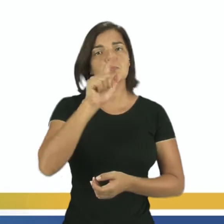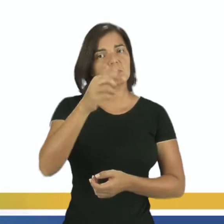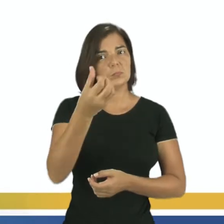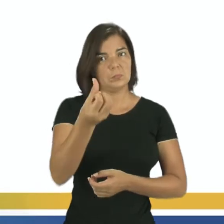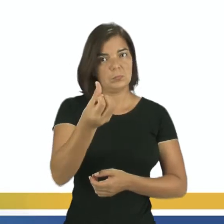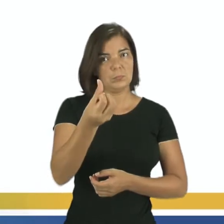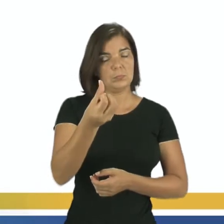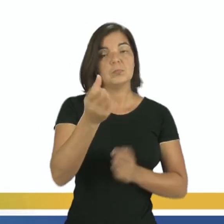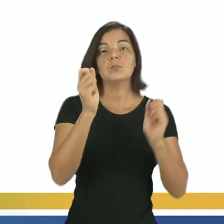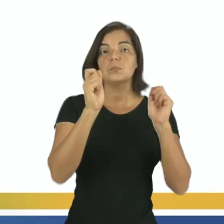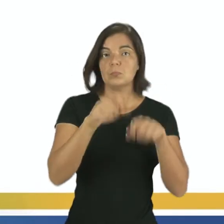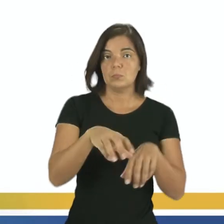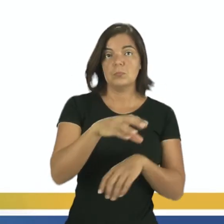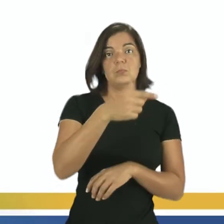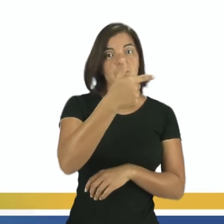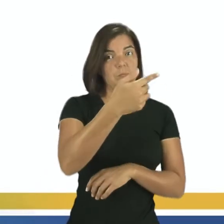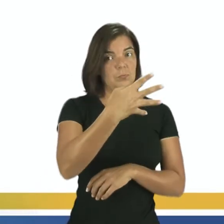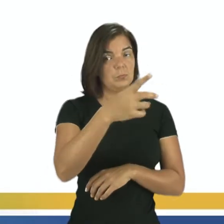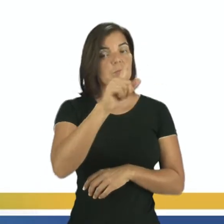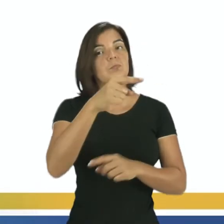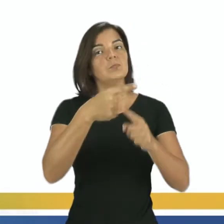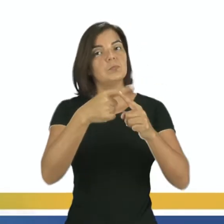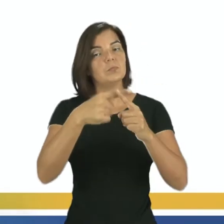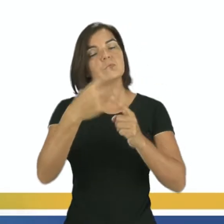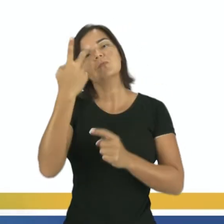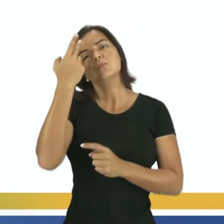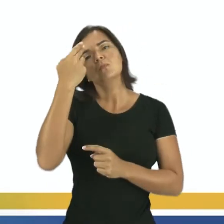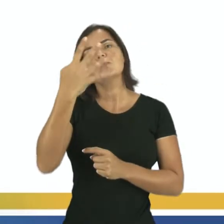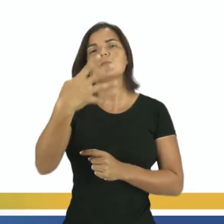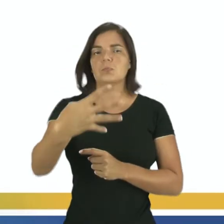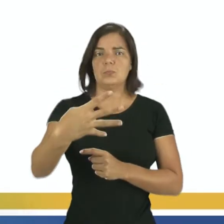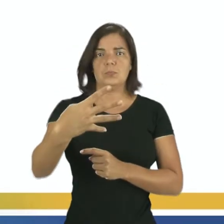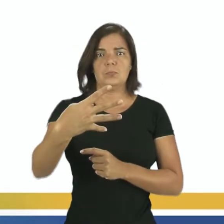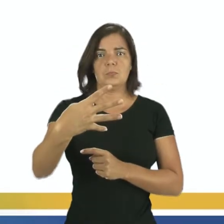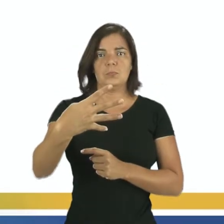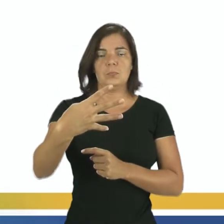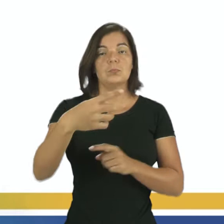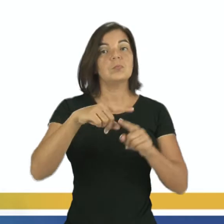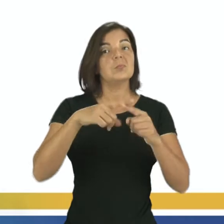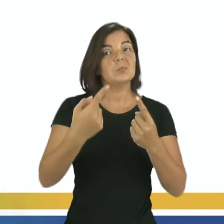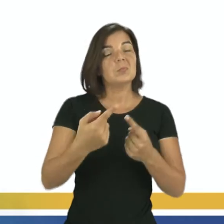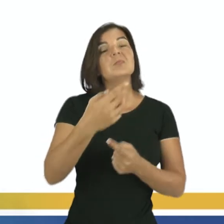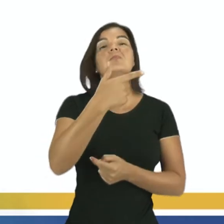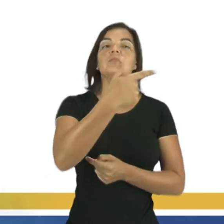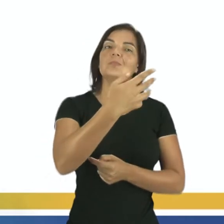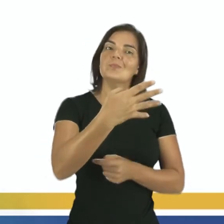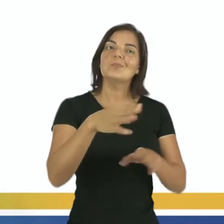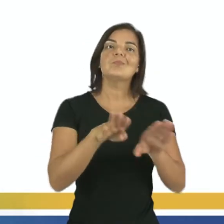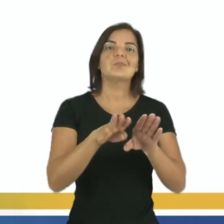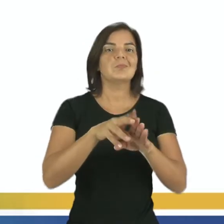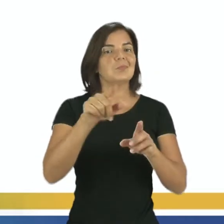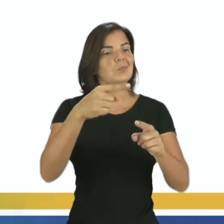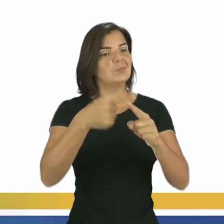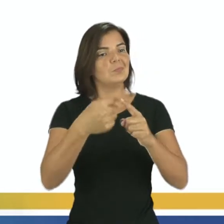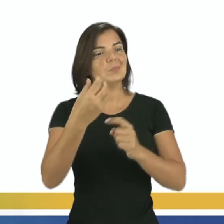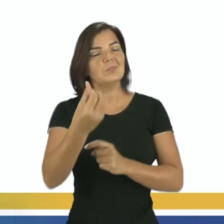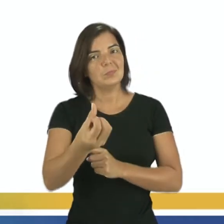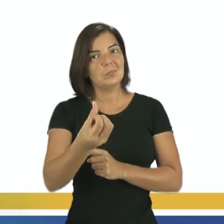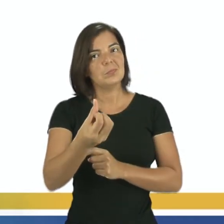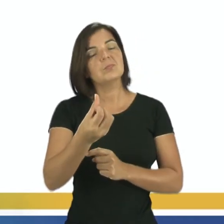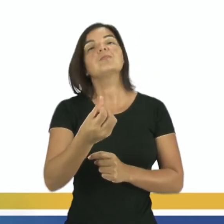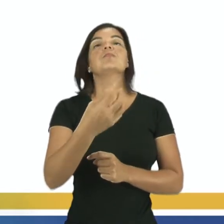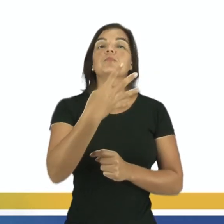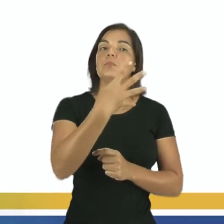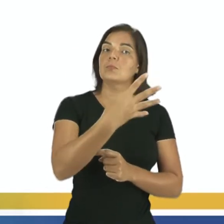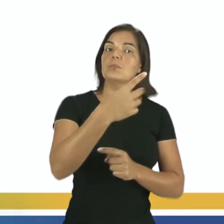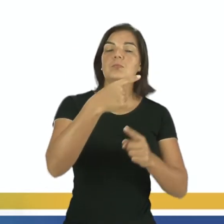6. Então eu posso dizer que o 24 ele é um múltiplo natural de 4. Mas o 24 também é múltiplo de 6, porque o